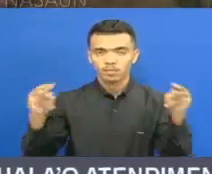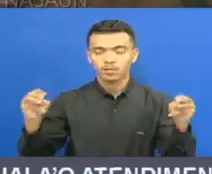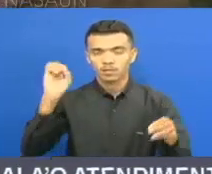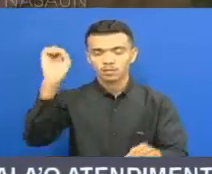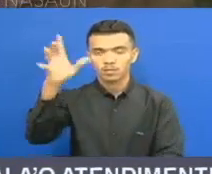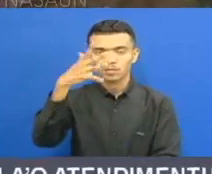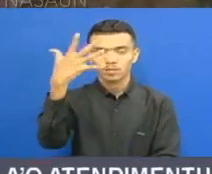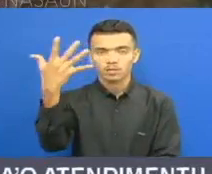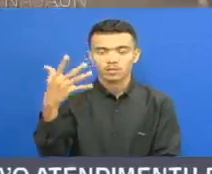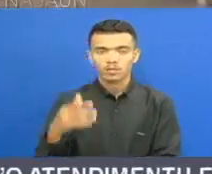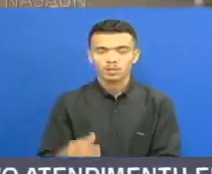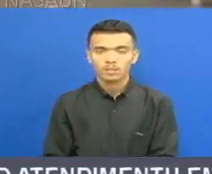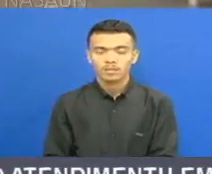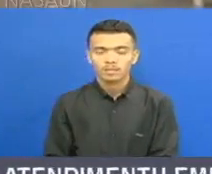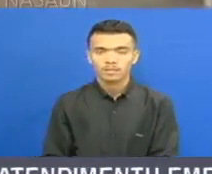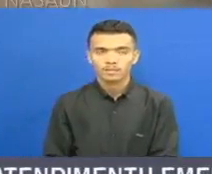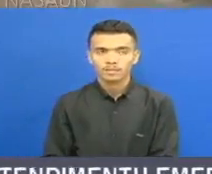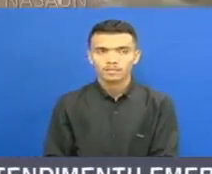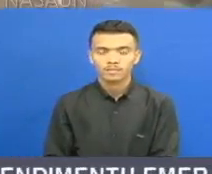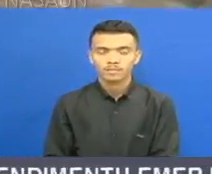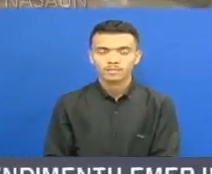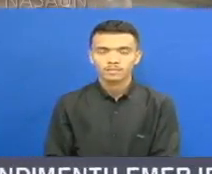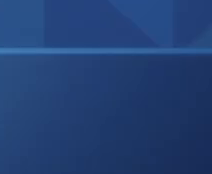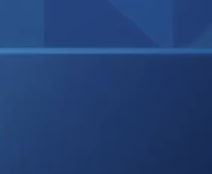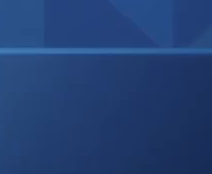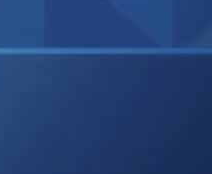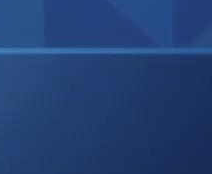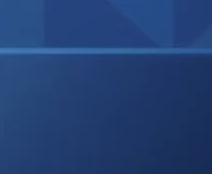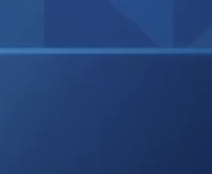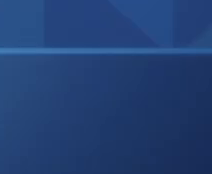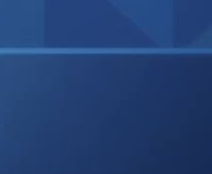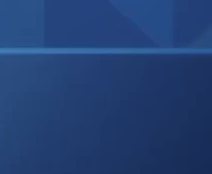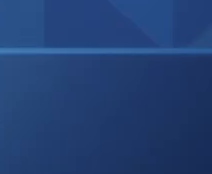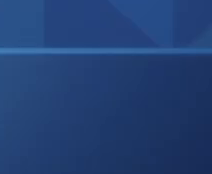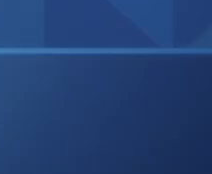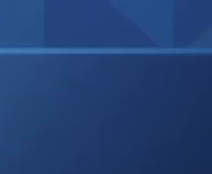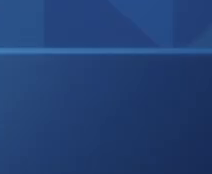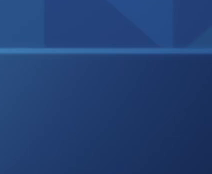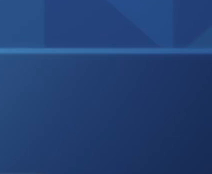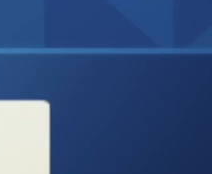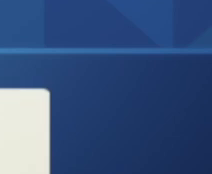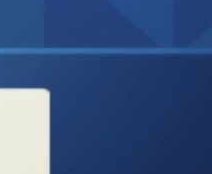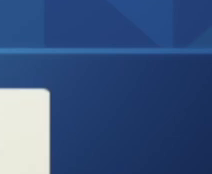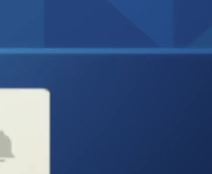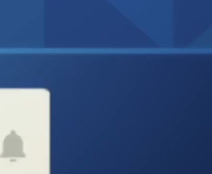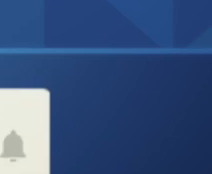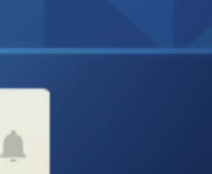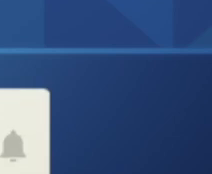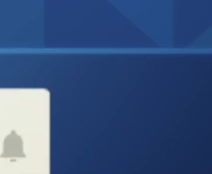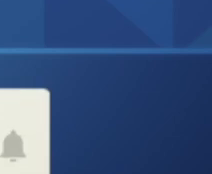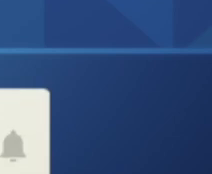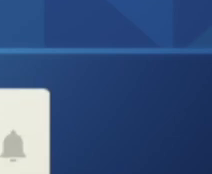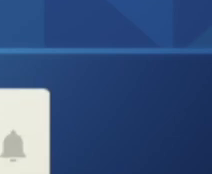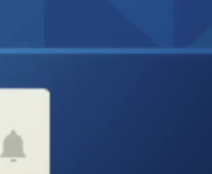lima. Usimano Fahirene Silva, RTTL. Hai, telespectadori satu hedan informasan